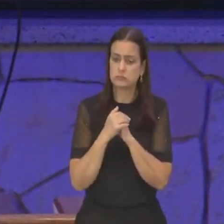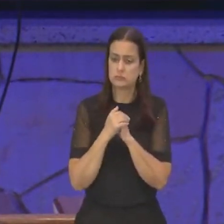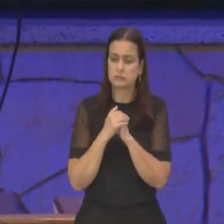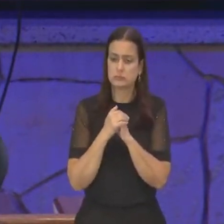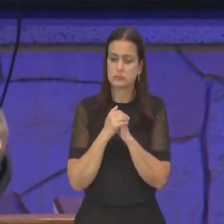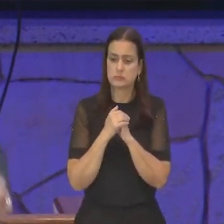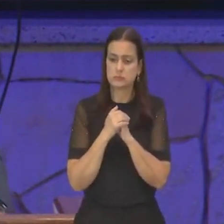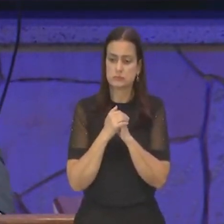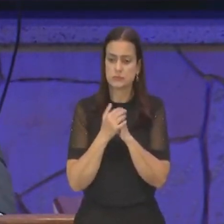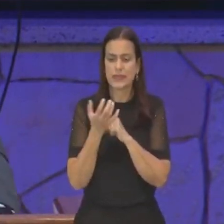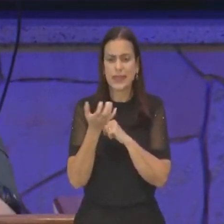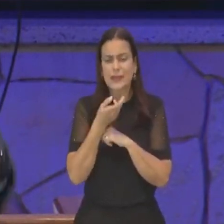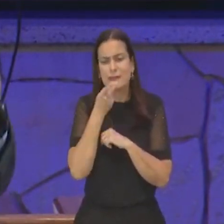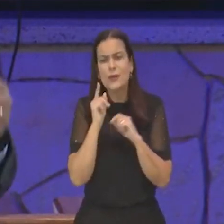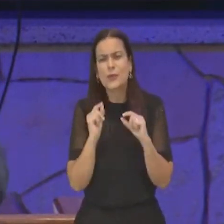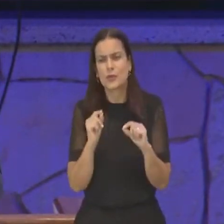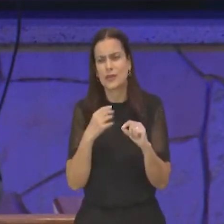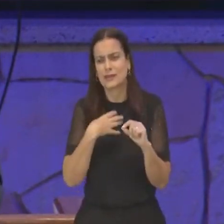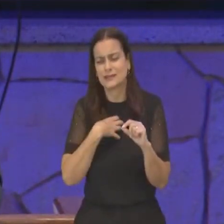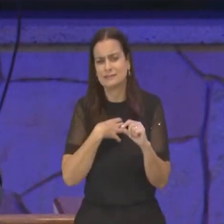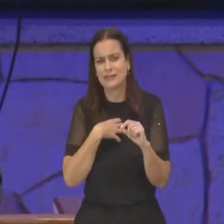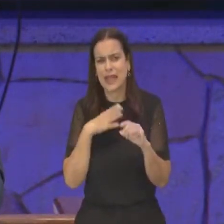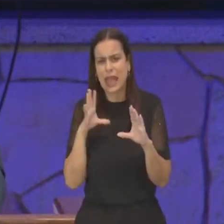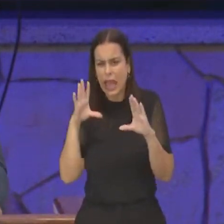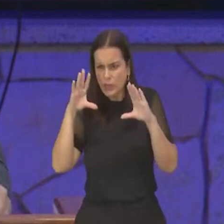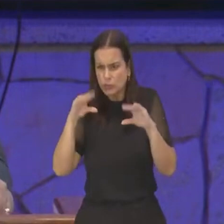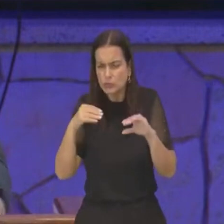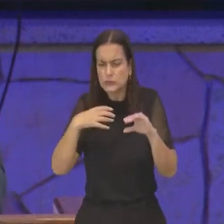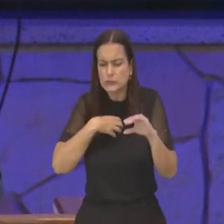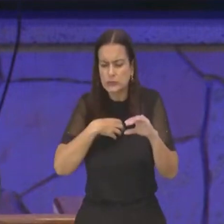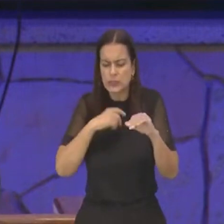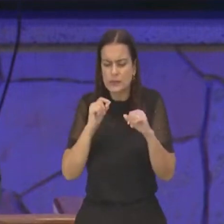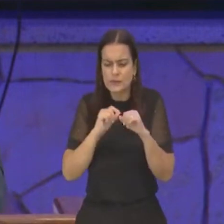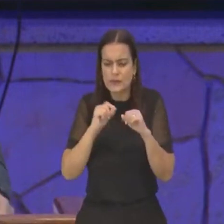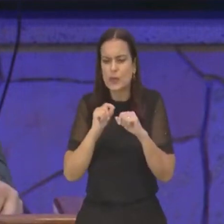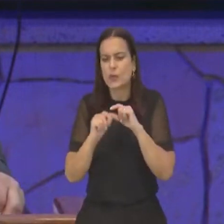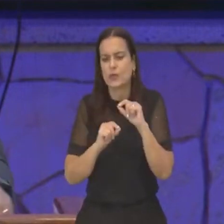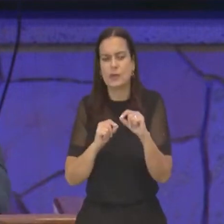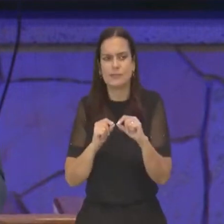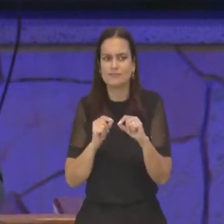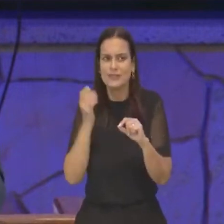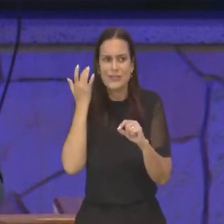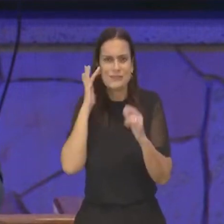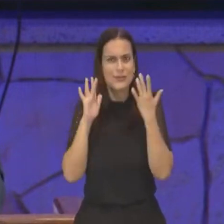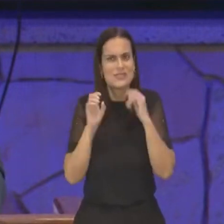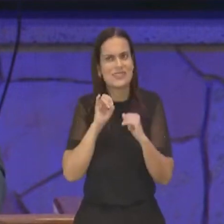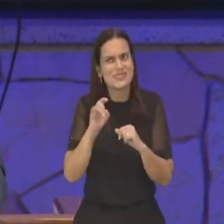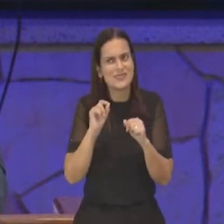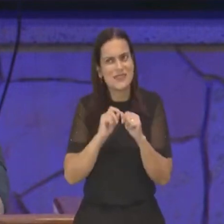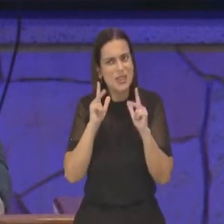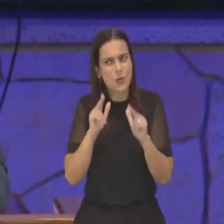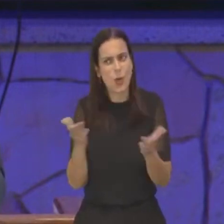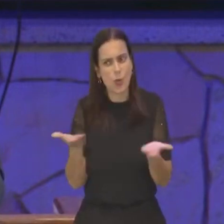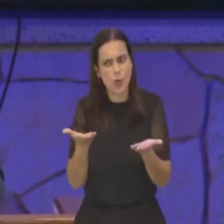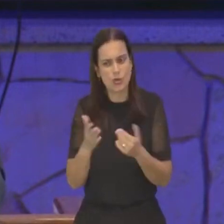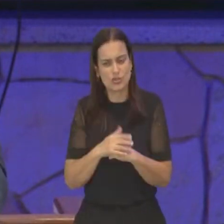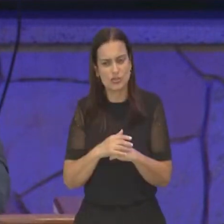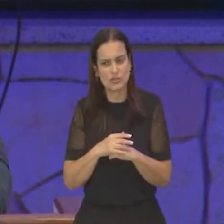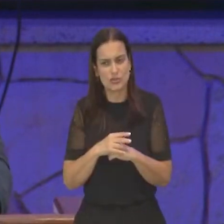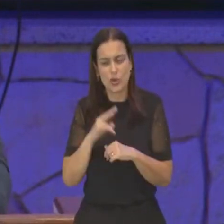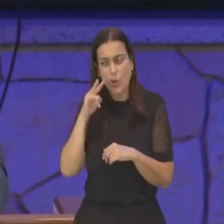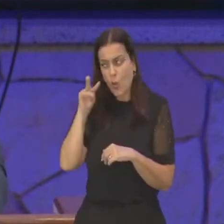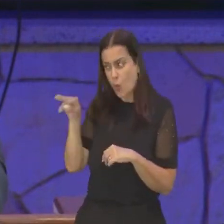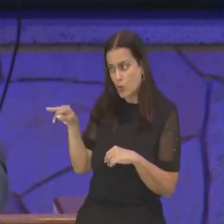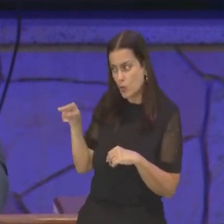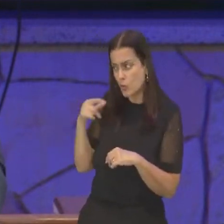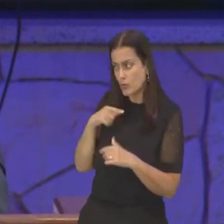e eu quero confessar aos irmãos que naquela noite eu e Tiohane fizemos algo que não sei se eu faria isso hoje. Eu olhei para Tiohane olhou